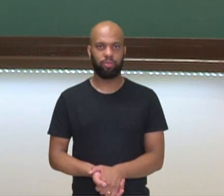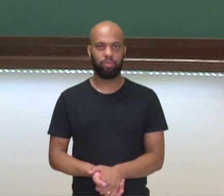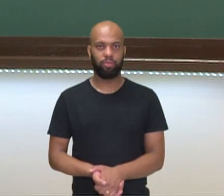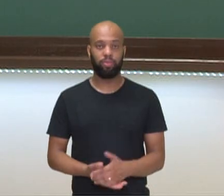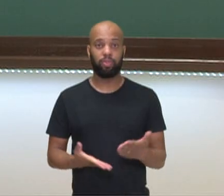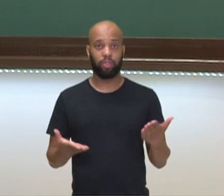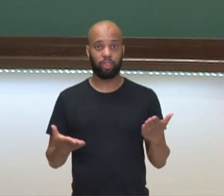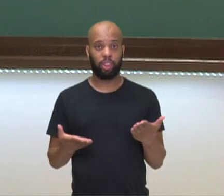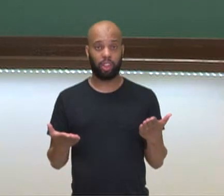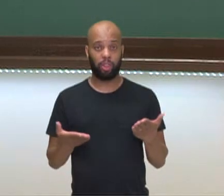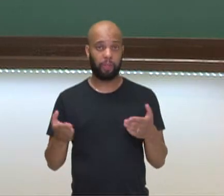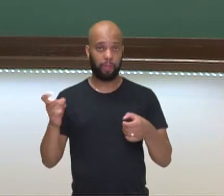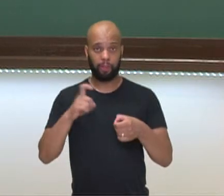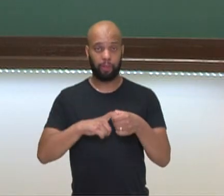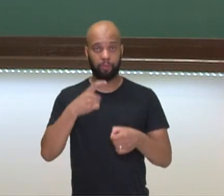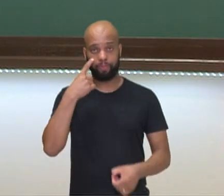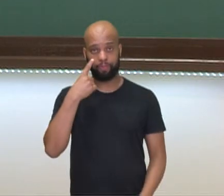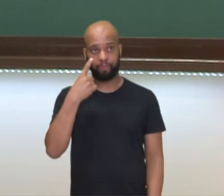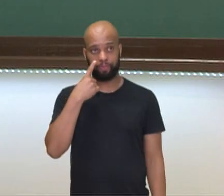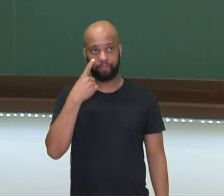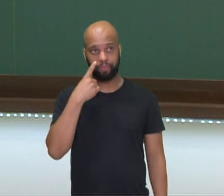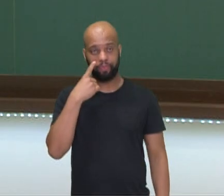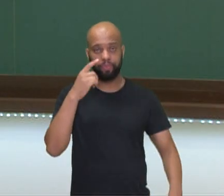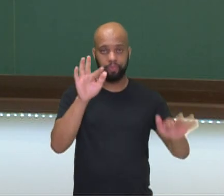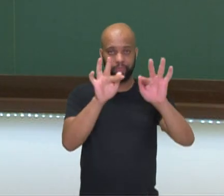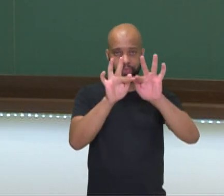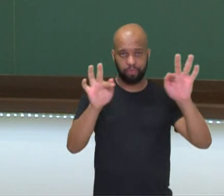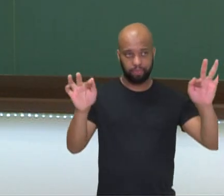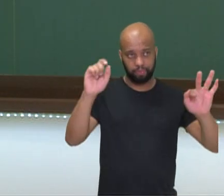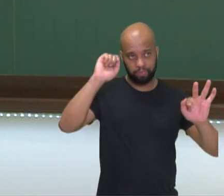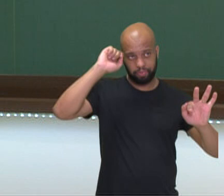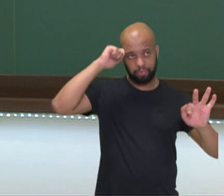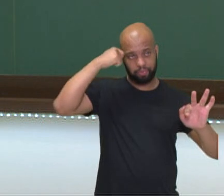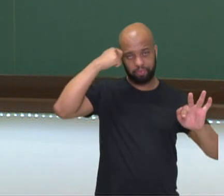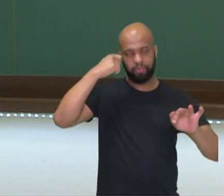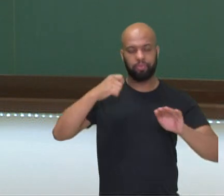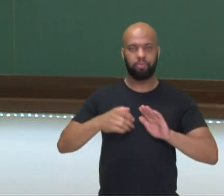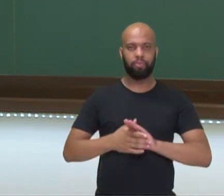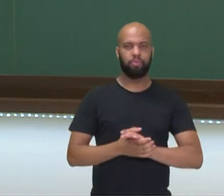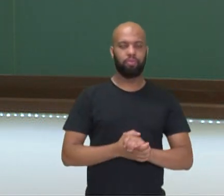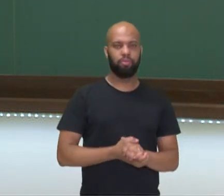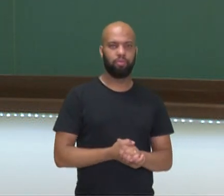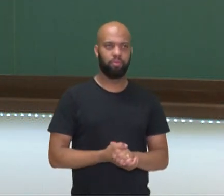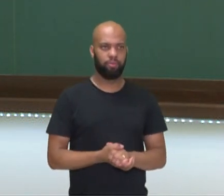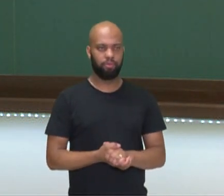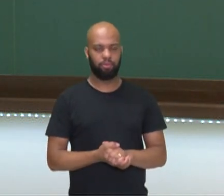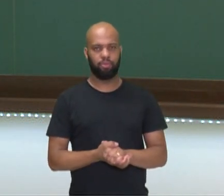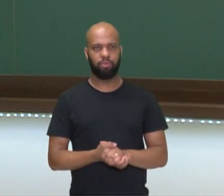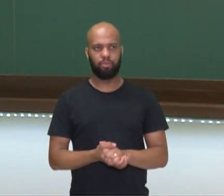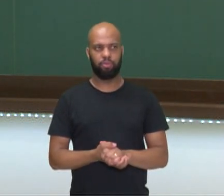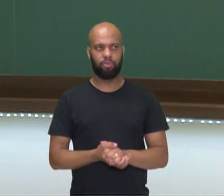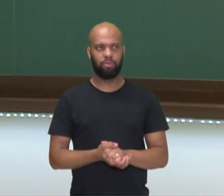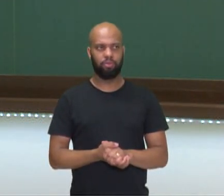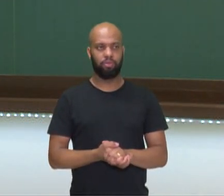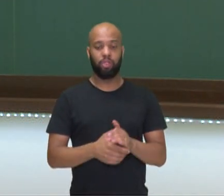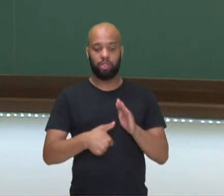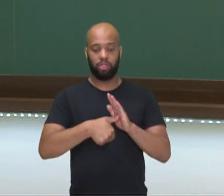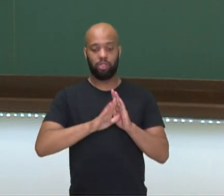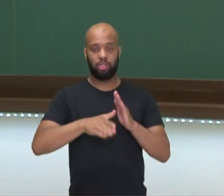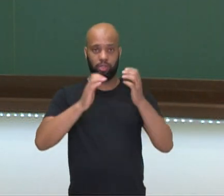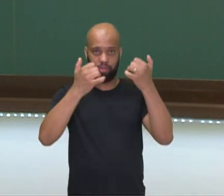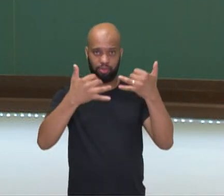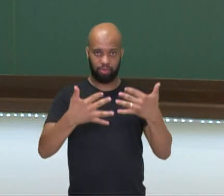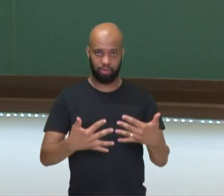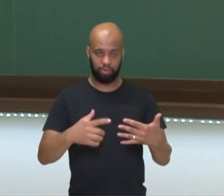Retomando o nosso fragmento, na frase They don't like to swim, lie in the sun and go camping, como eu disse para vocês, de acordo